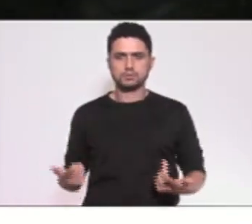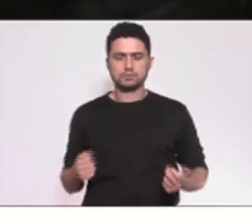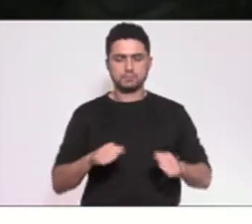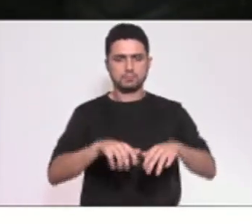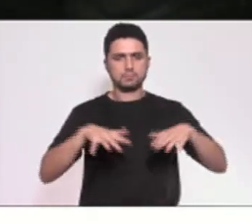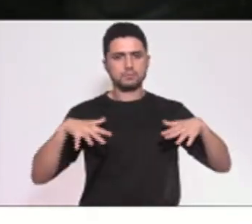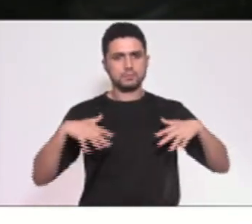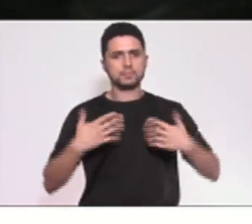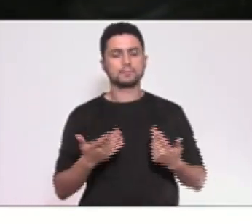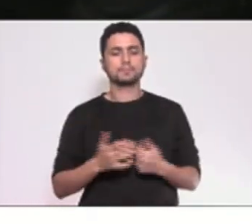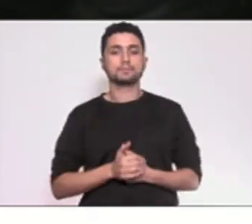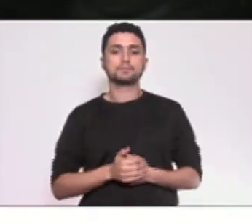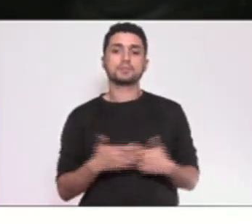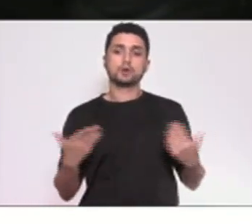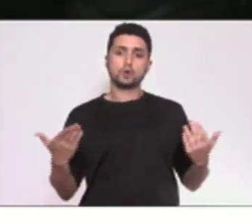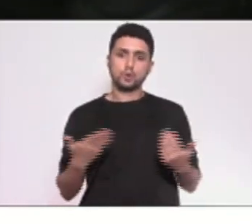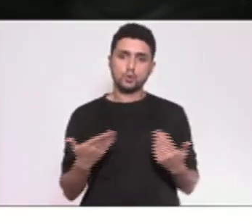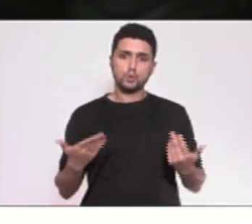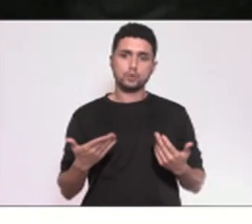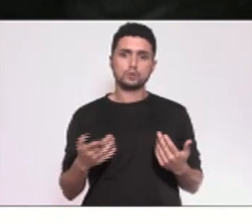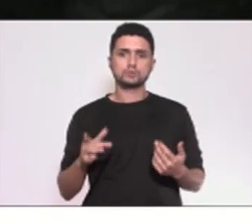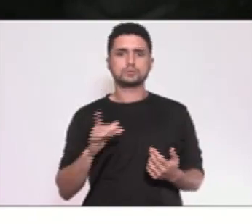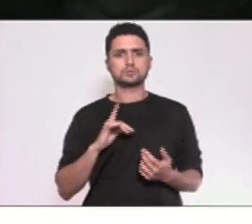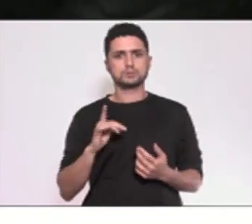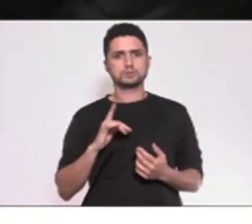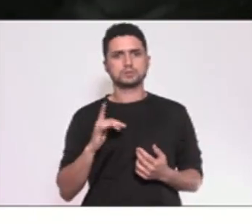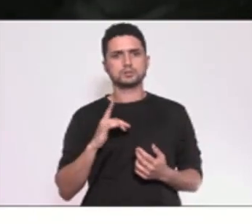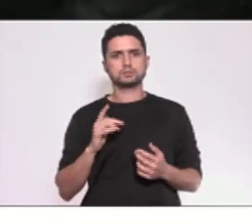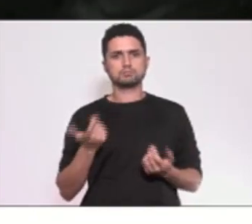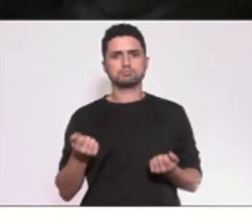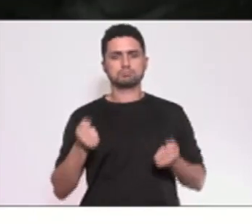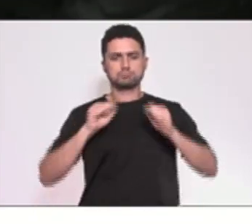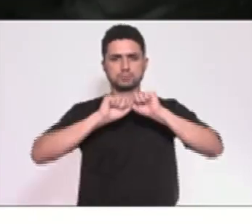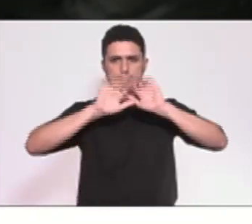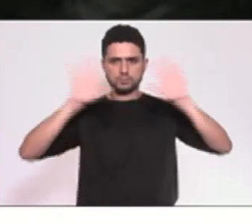Hoje, na era da evidência, da transparência externa,